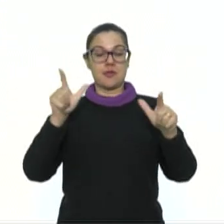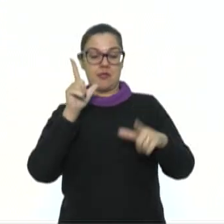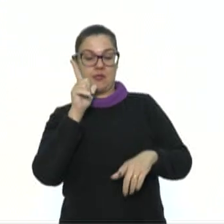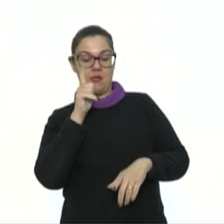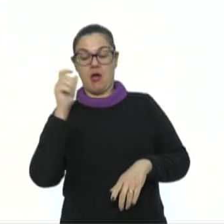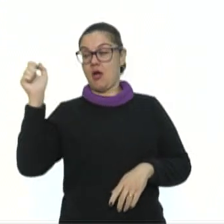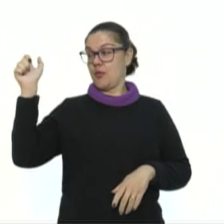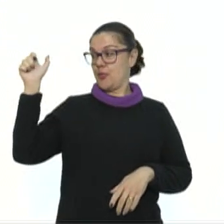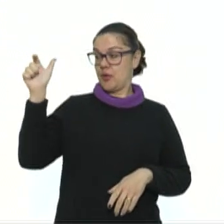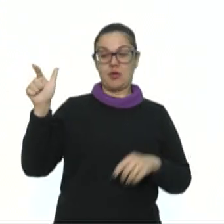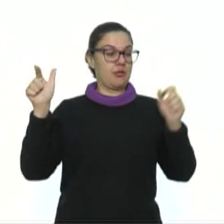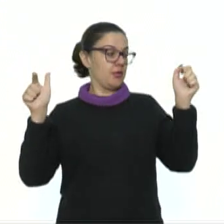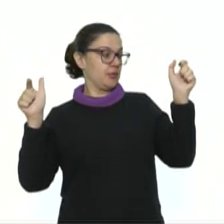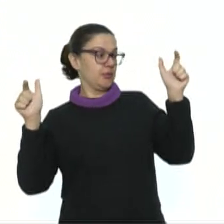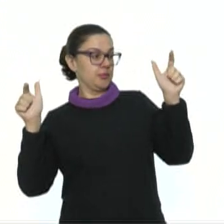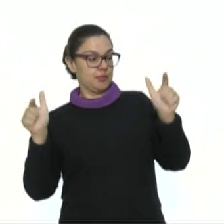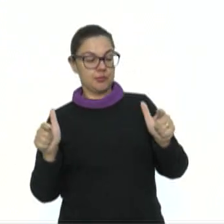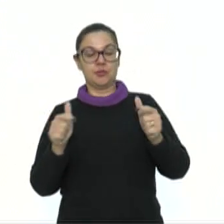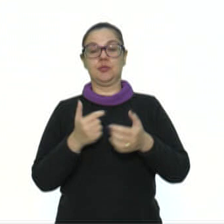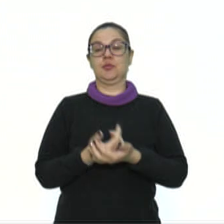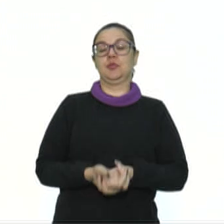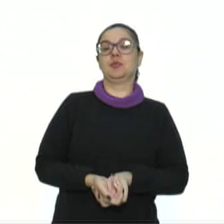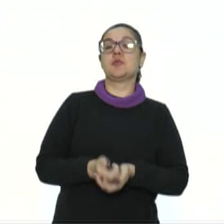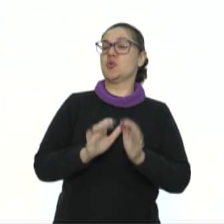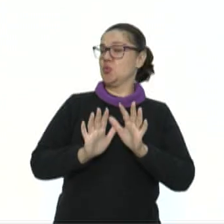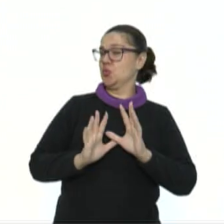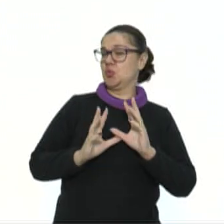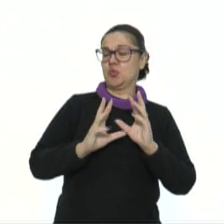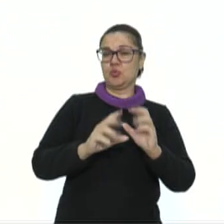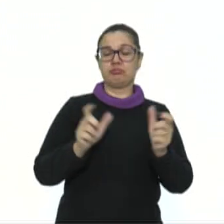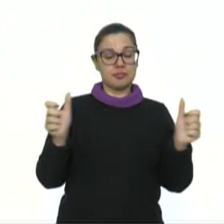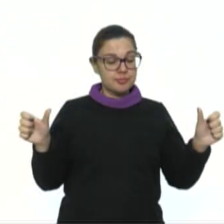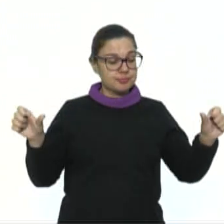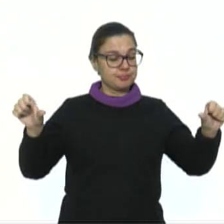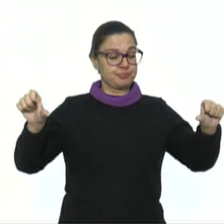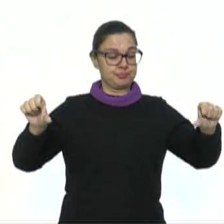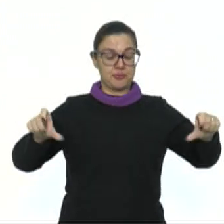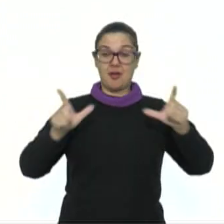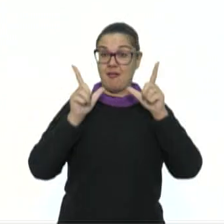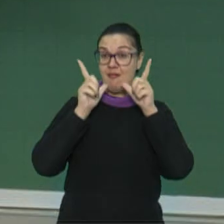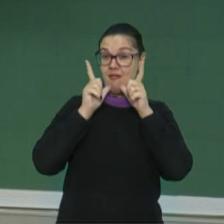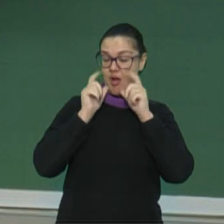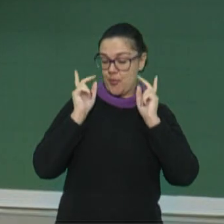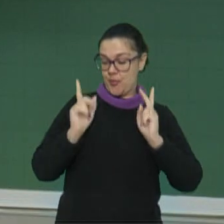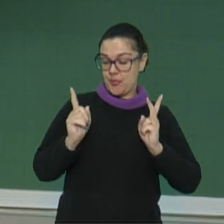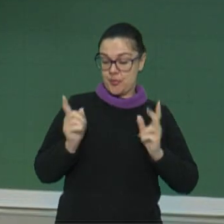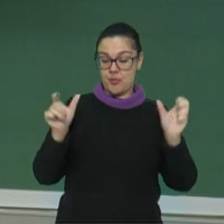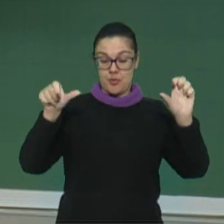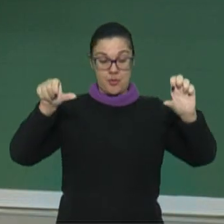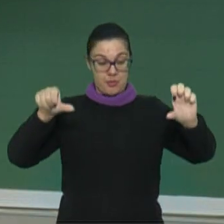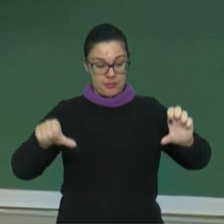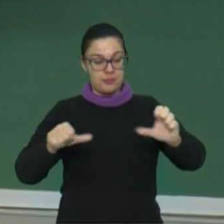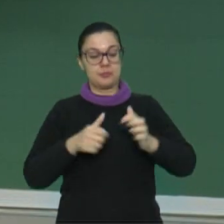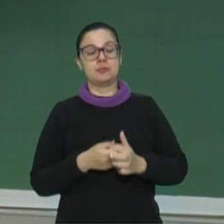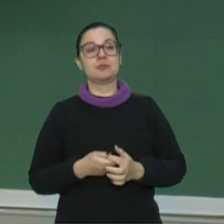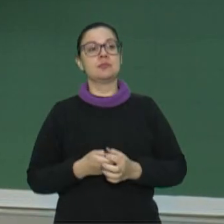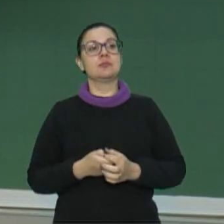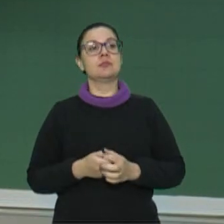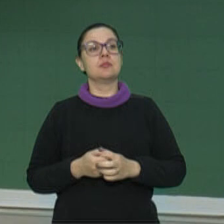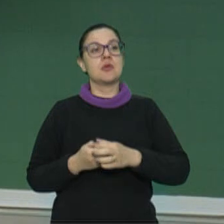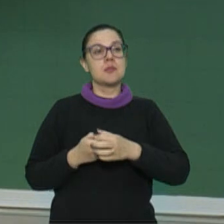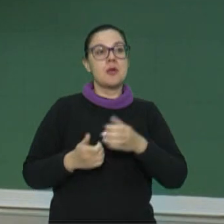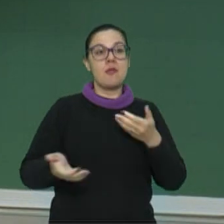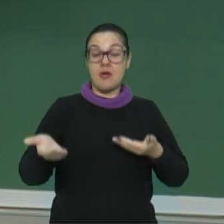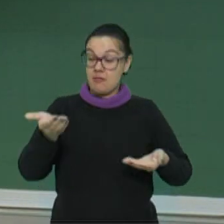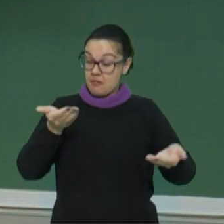condição de luz, mesma condição no questão de água, elas recebiam a mesma quantidade de água no dia, né? Eram tratadas